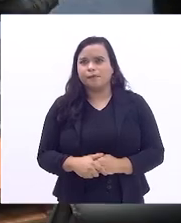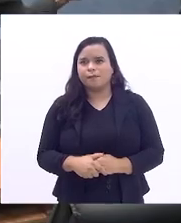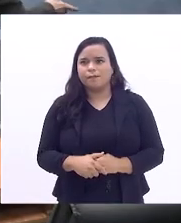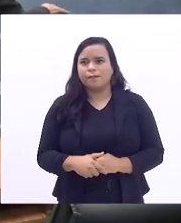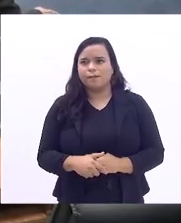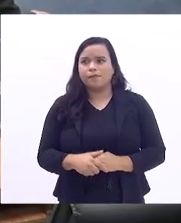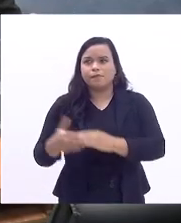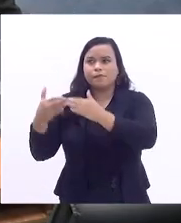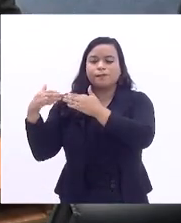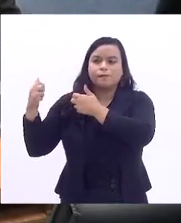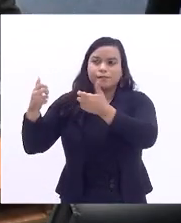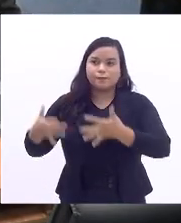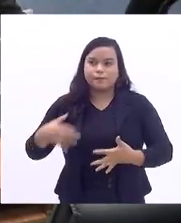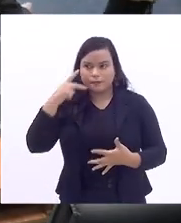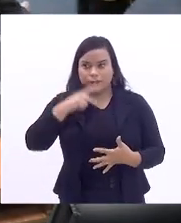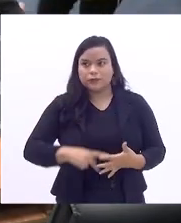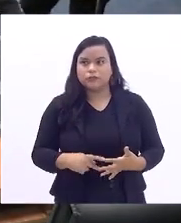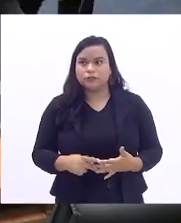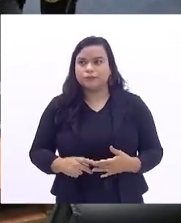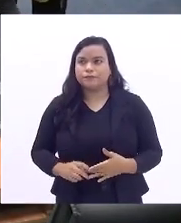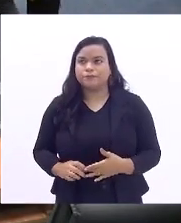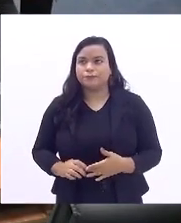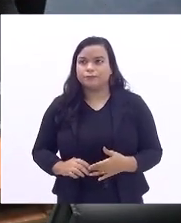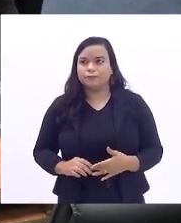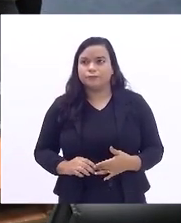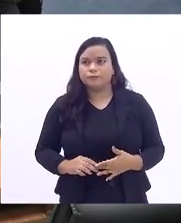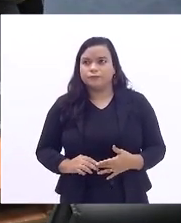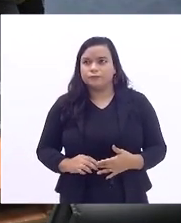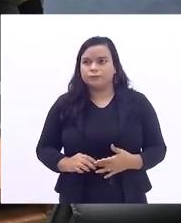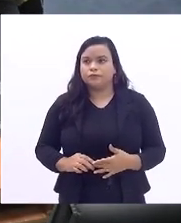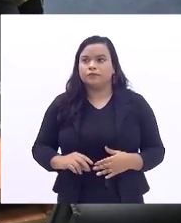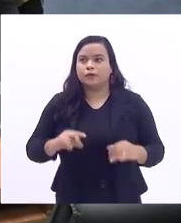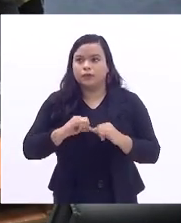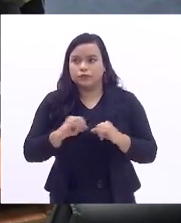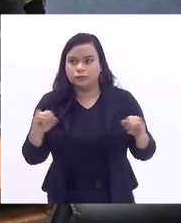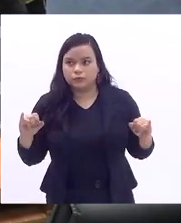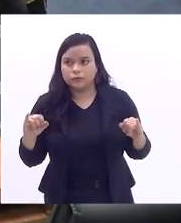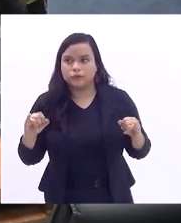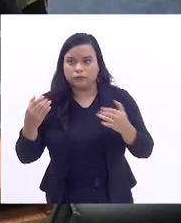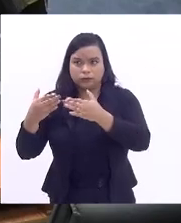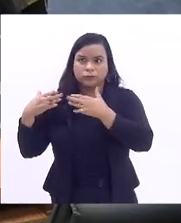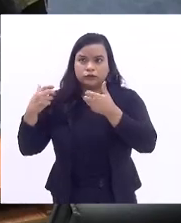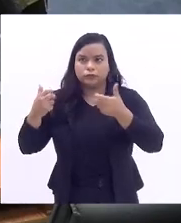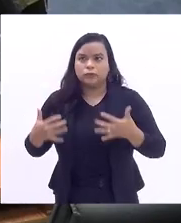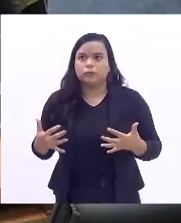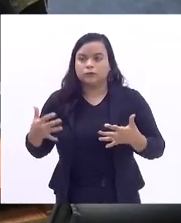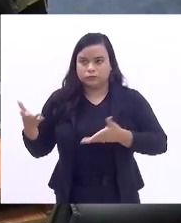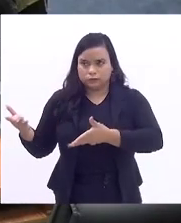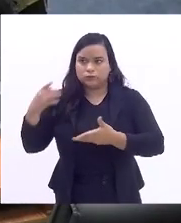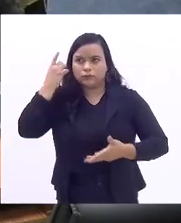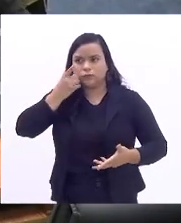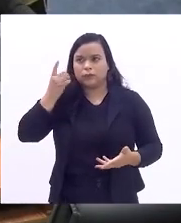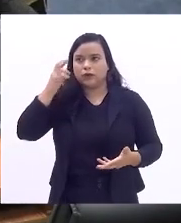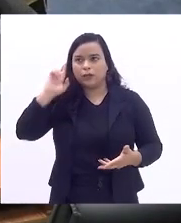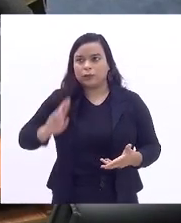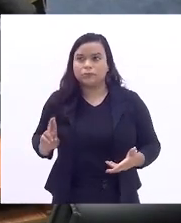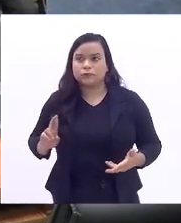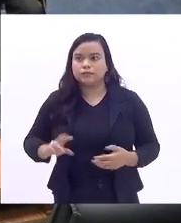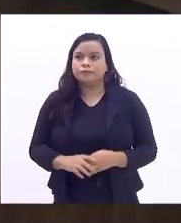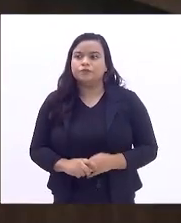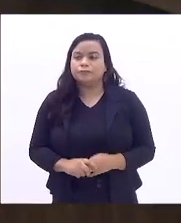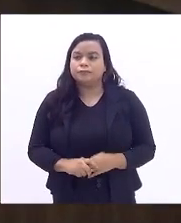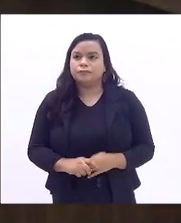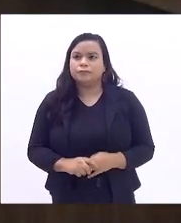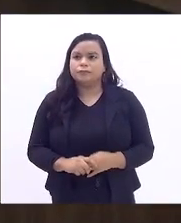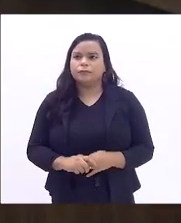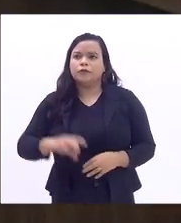a questão de ordem senhor presidente o anuncio questão de questão de ordem pública Renata Só